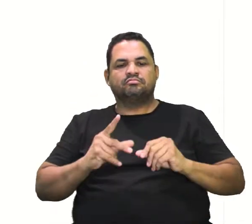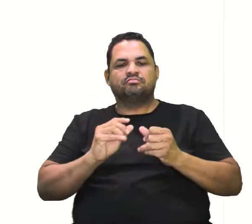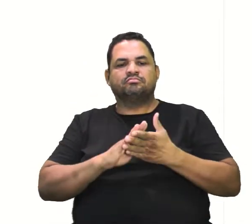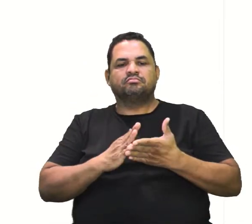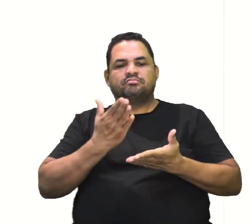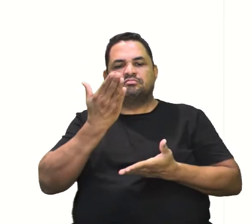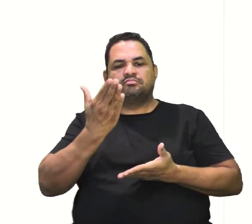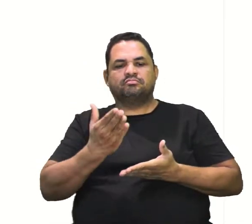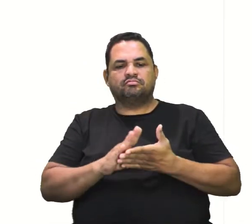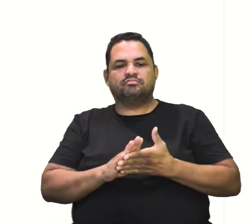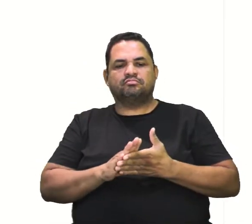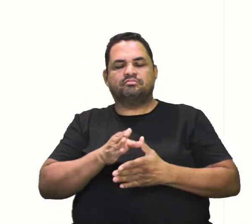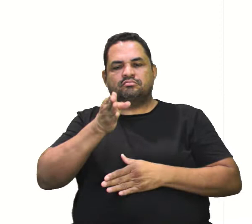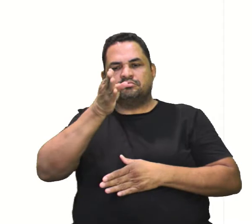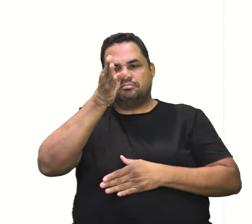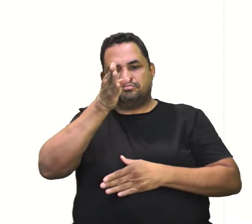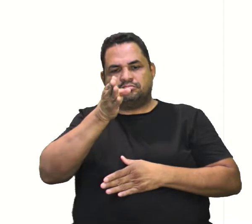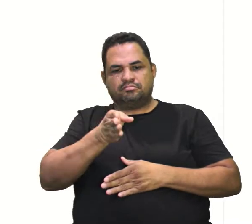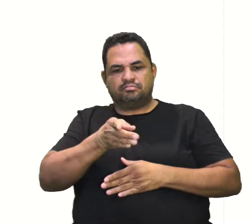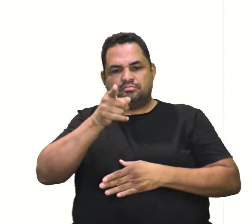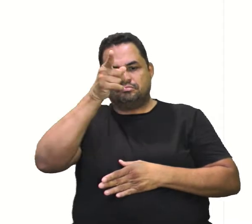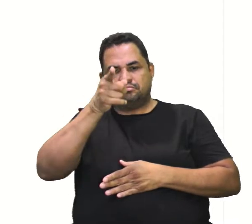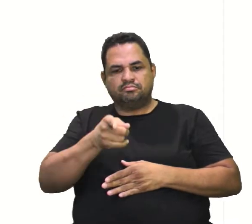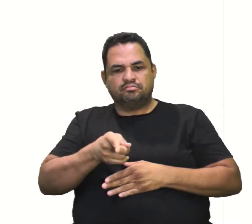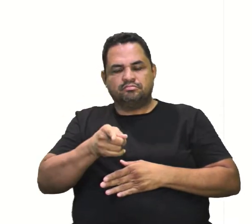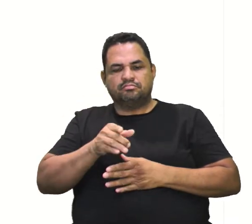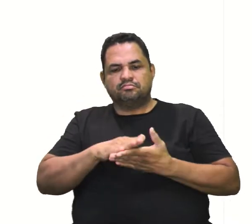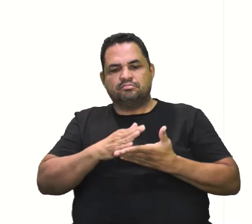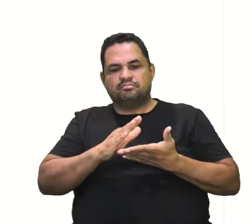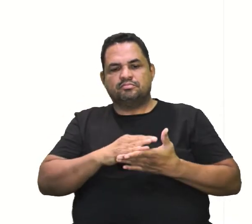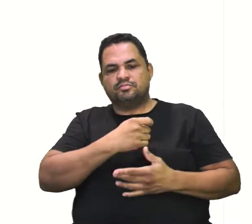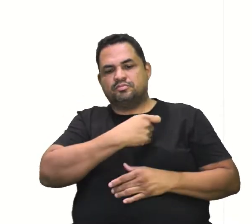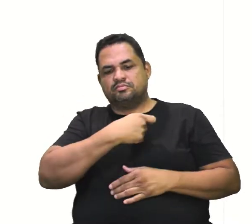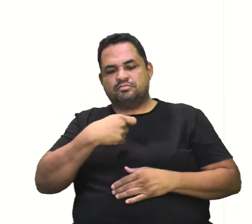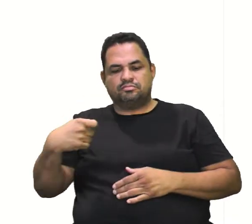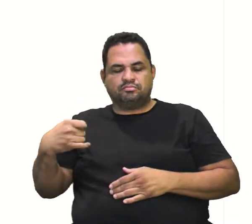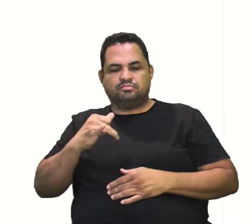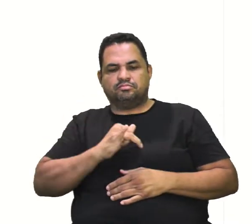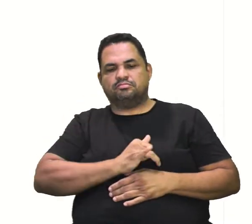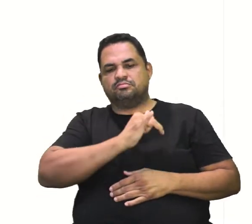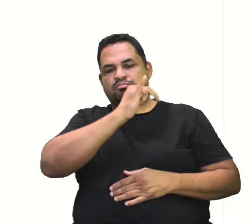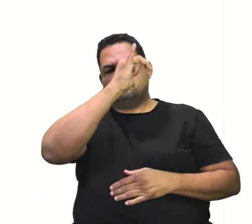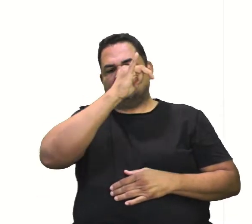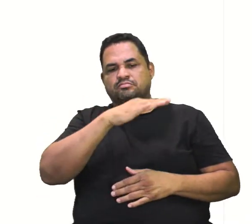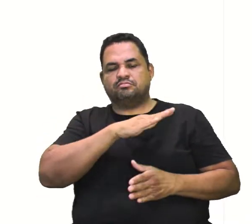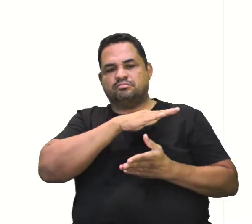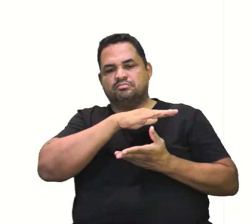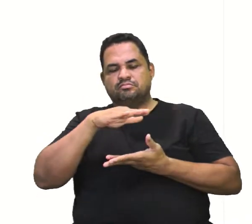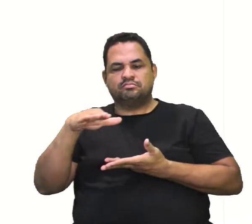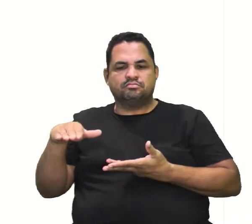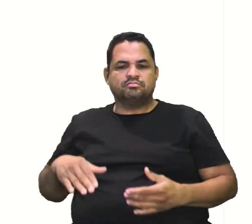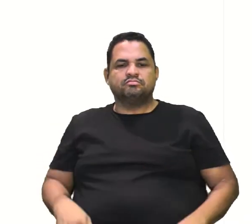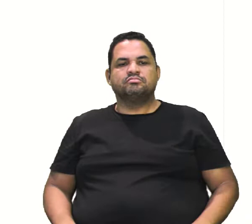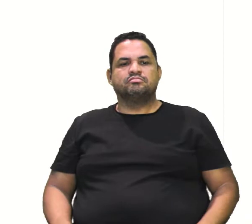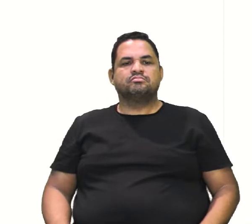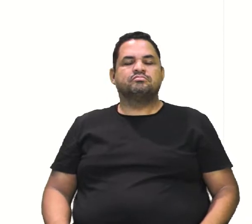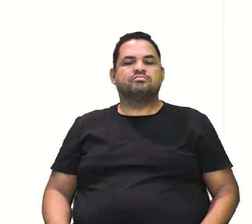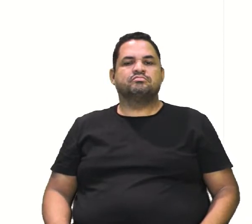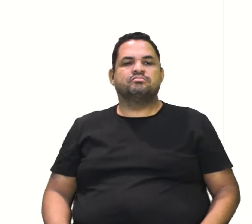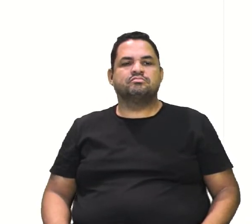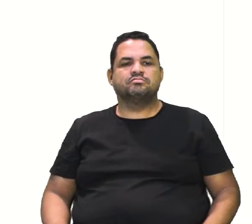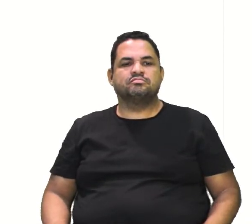os eixos da elipse são paralelos aos eixos ou x ou ao y, tá? Vamos lá, primeiro